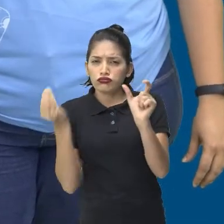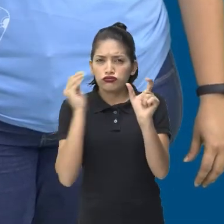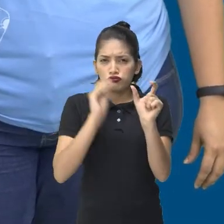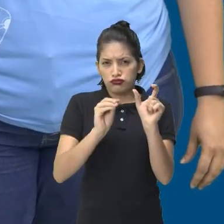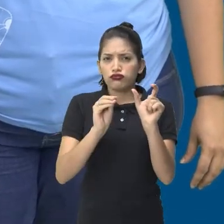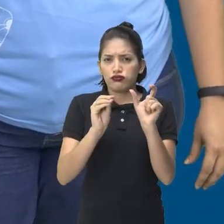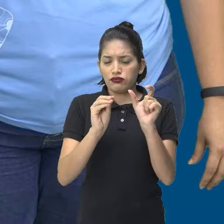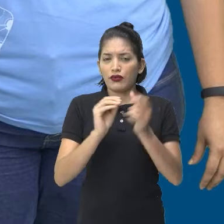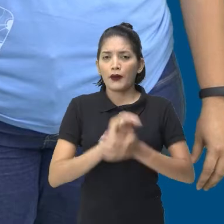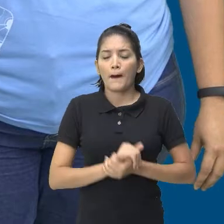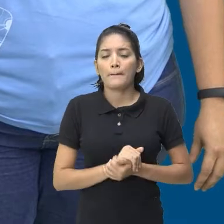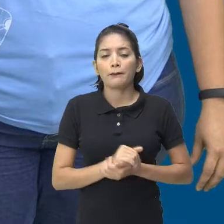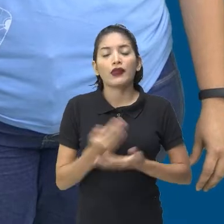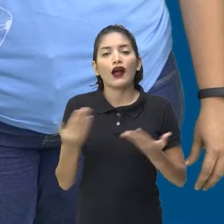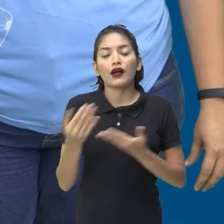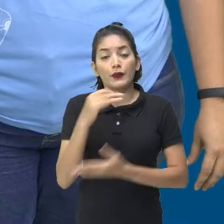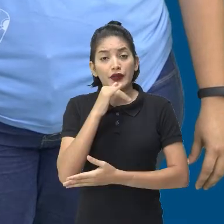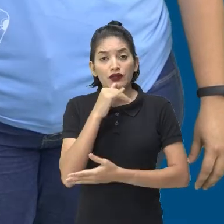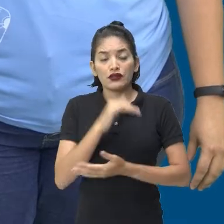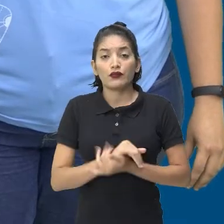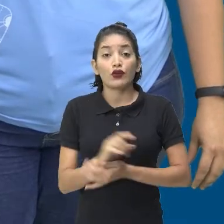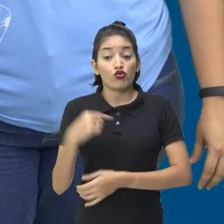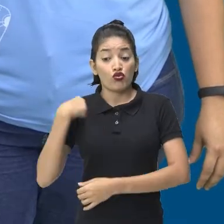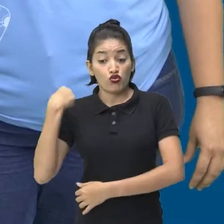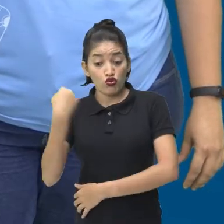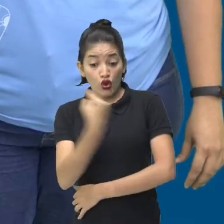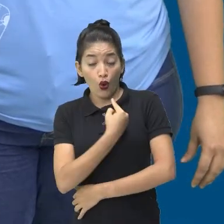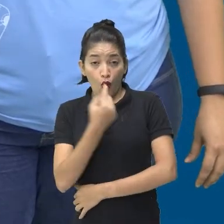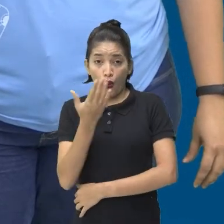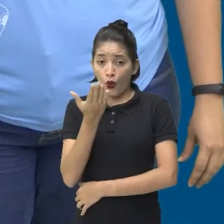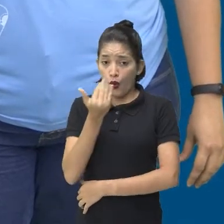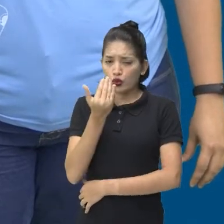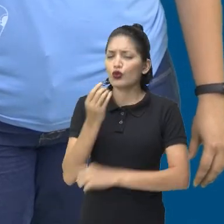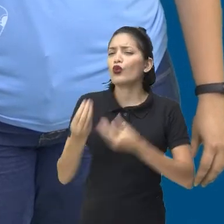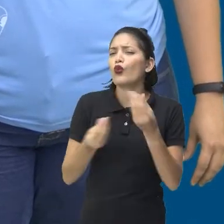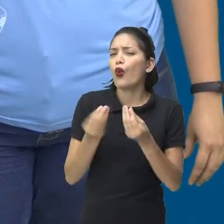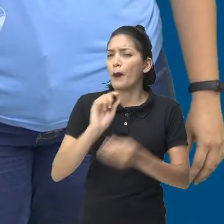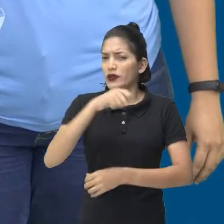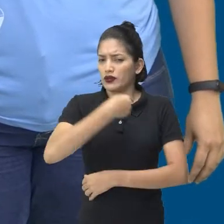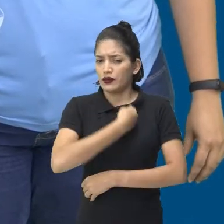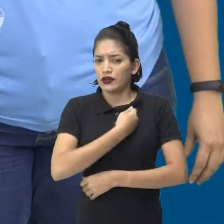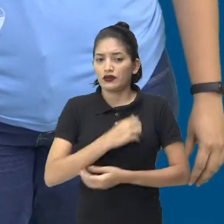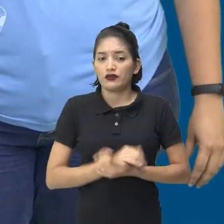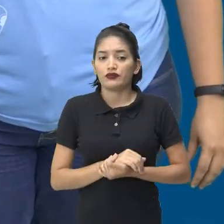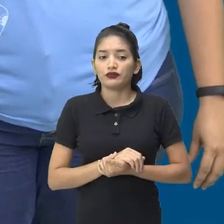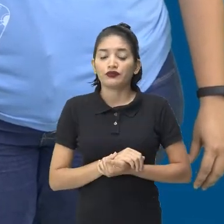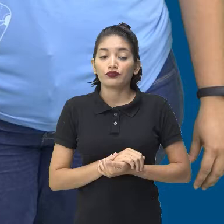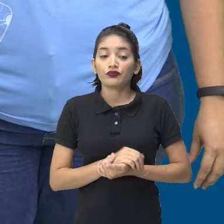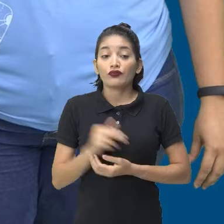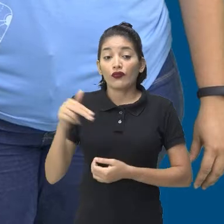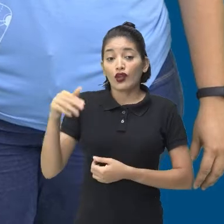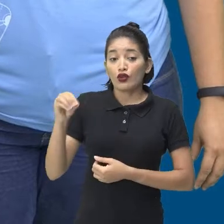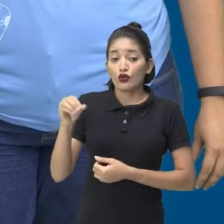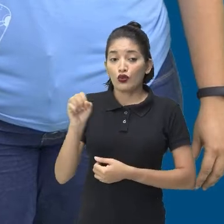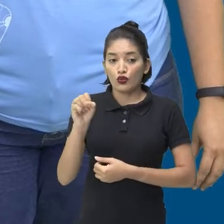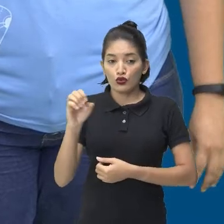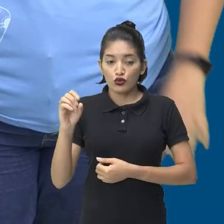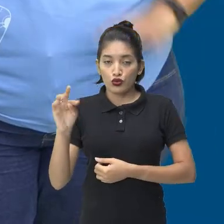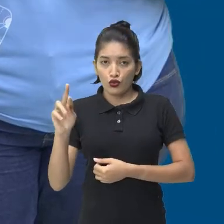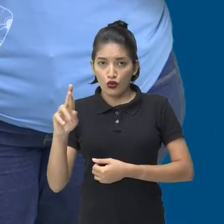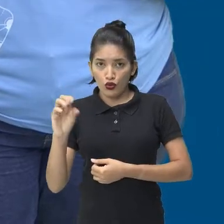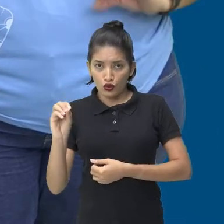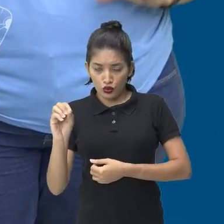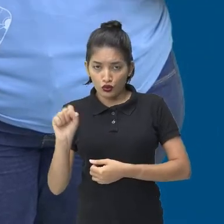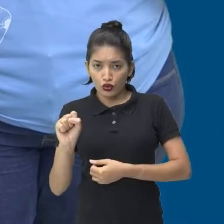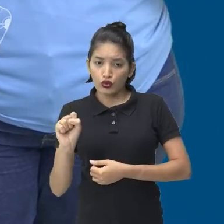terminação. Eu quero falar aqui que nós comeremos. Como é que ficaria? Nosotros